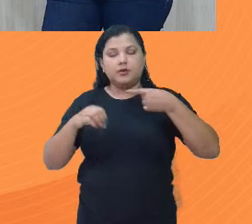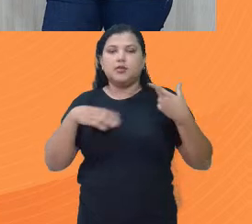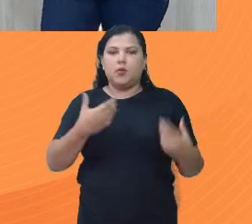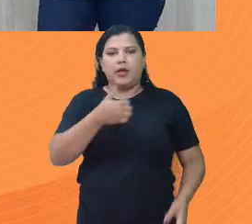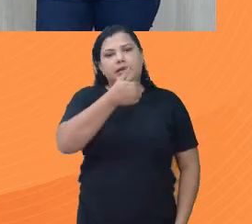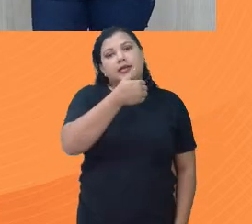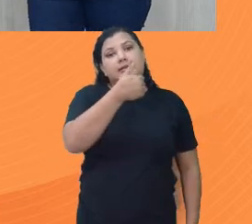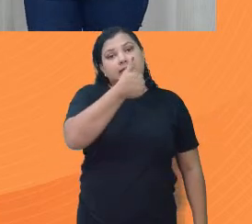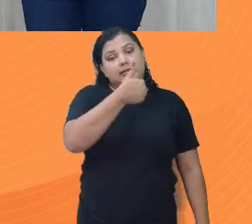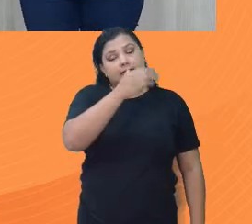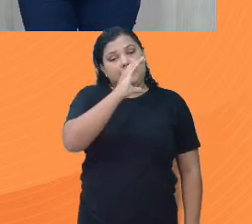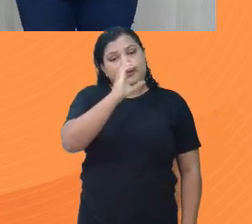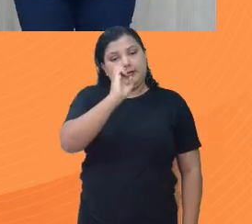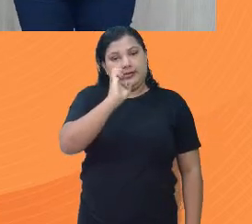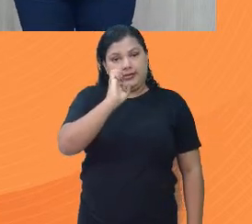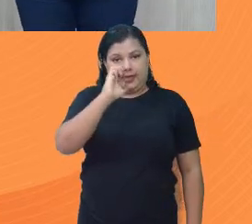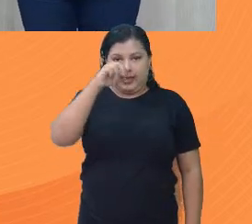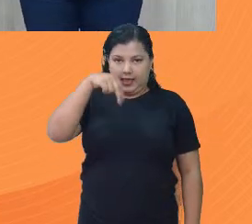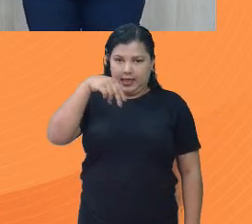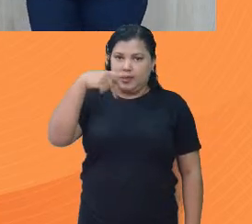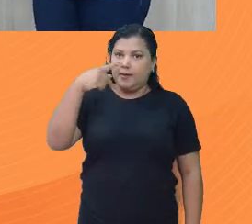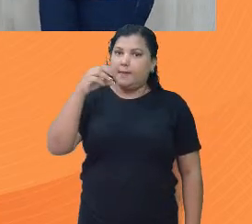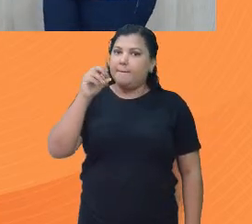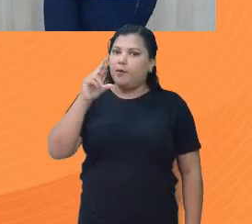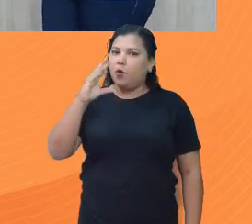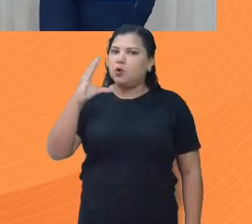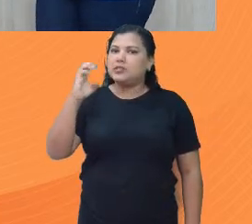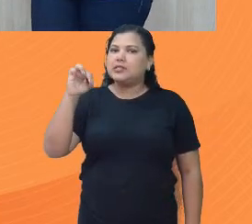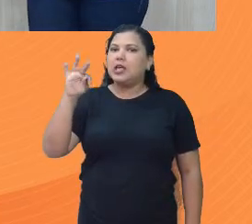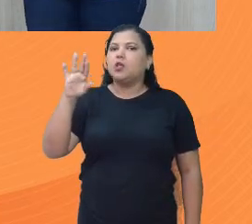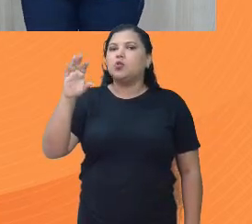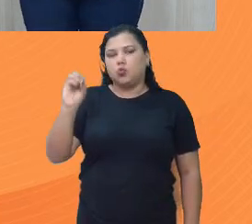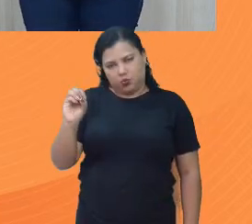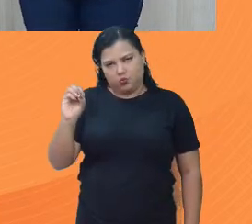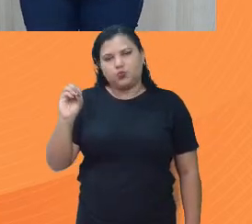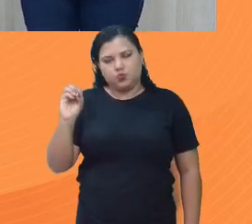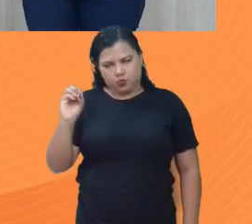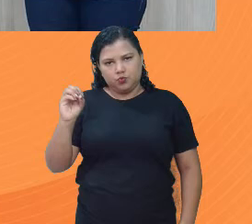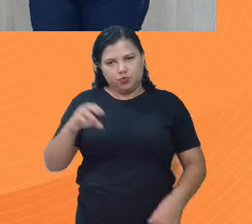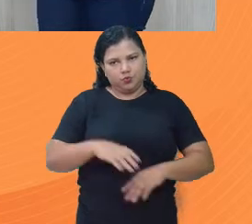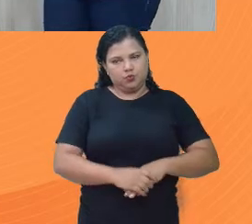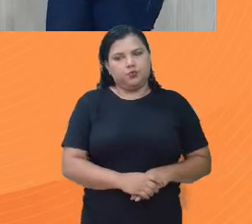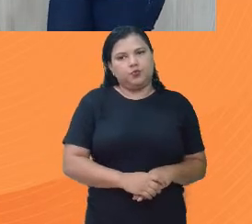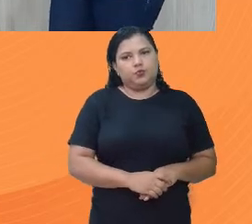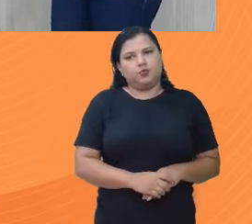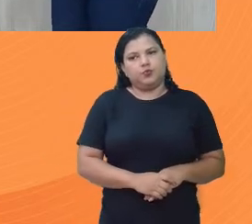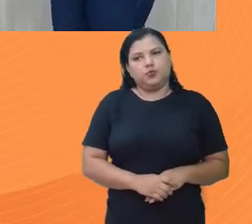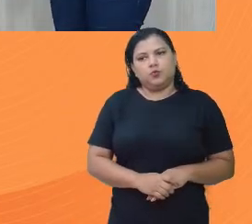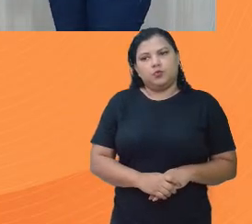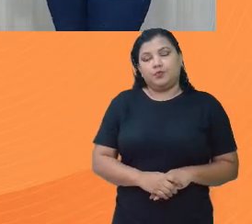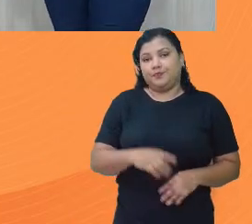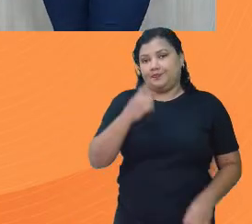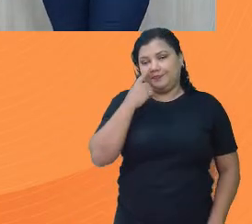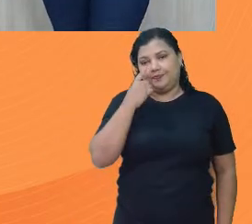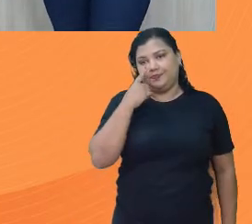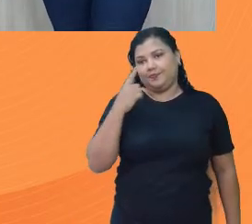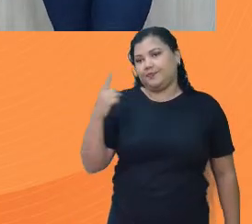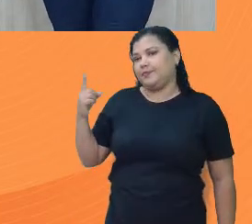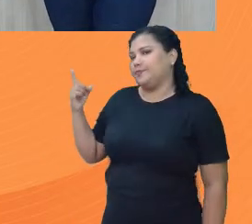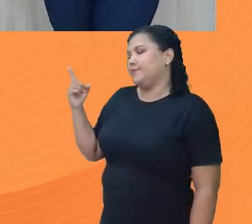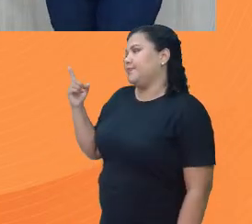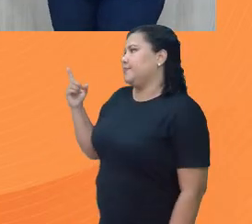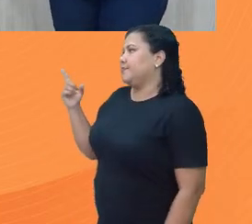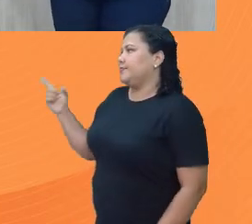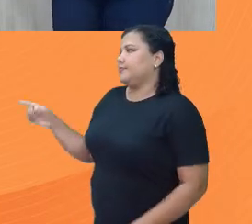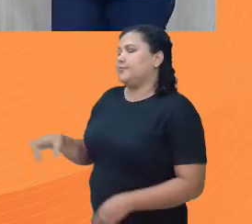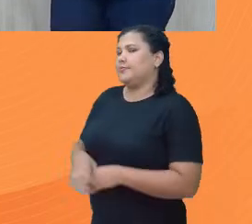100 partes. Então, a gente está observando 100% desse inteiro que está aí aparecendo, tá certo? E agora, a gente